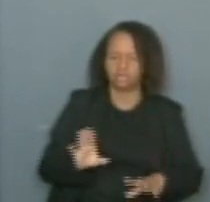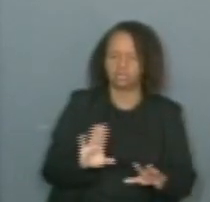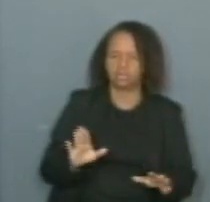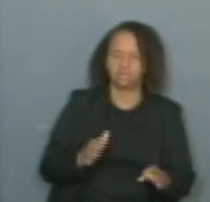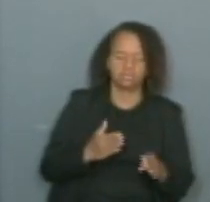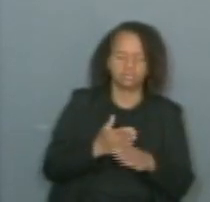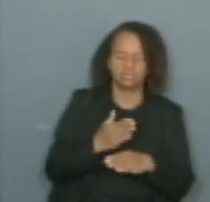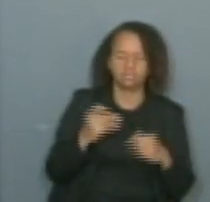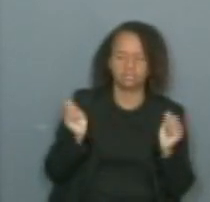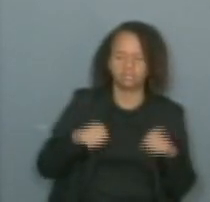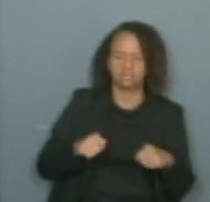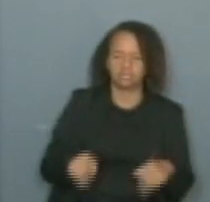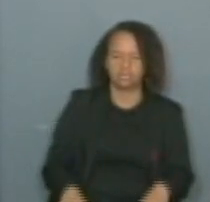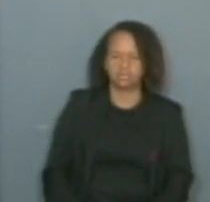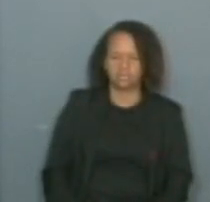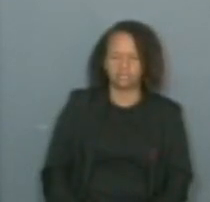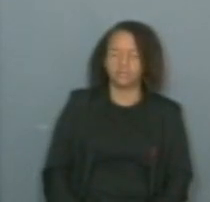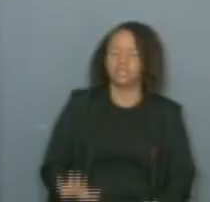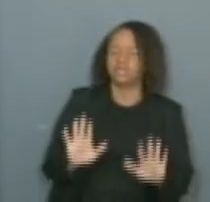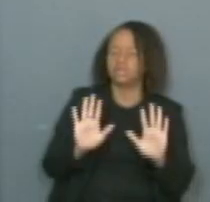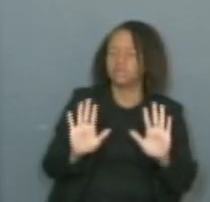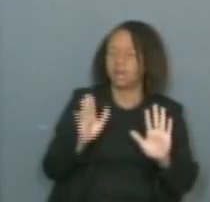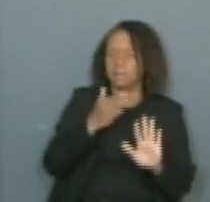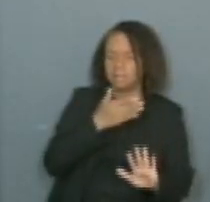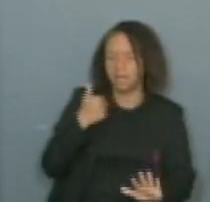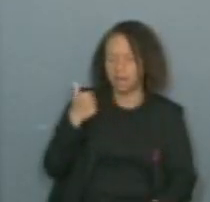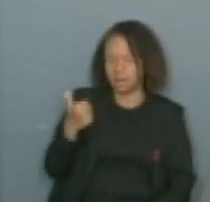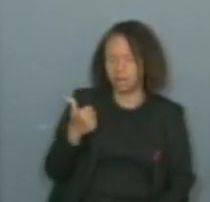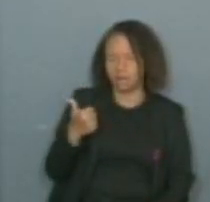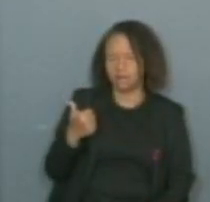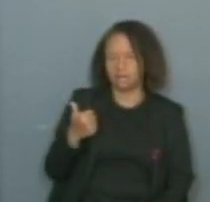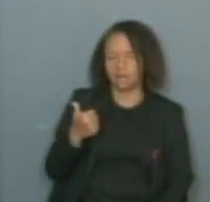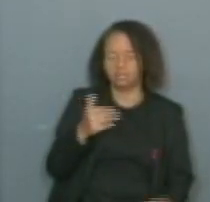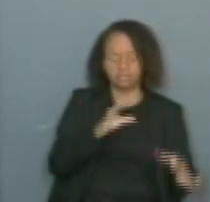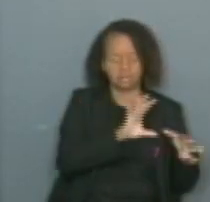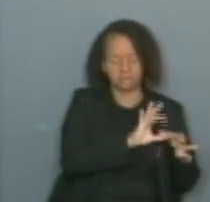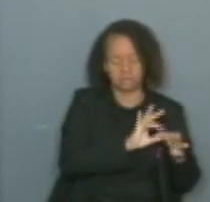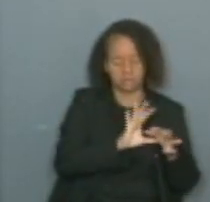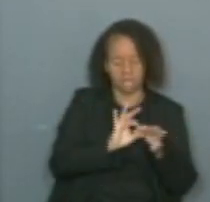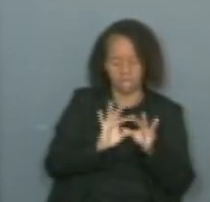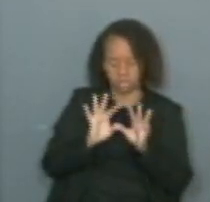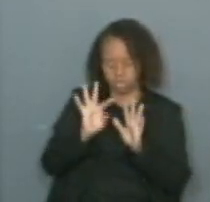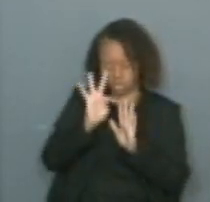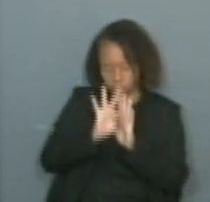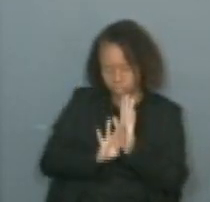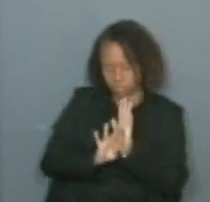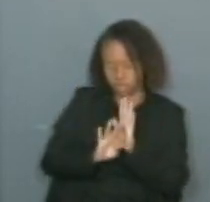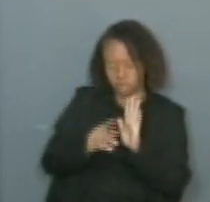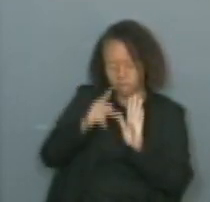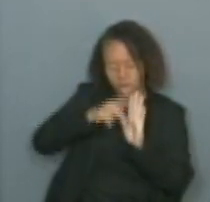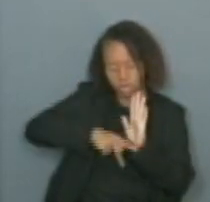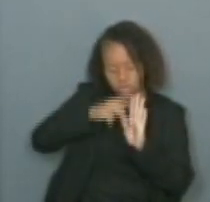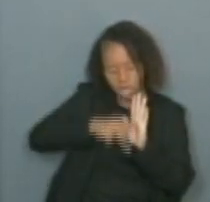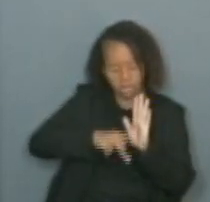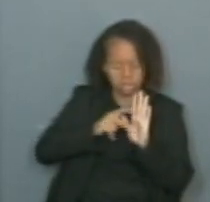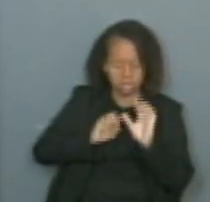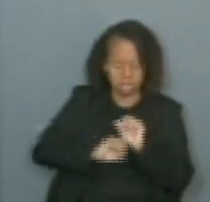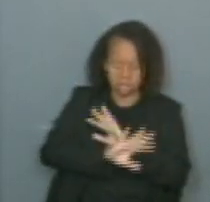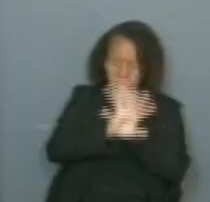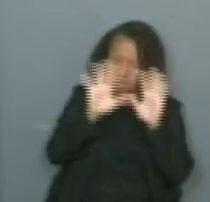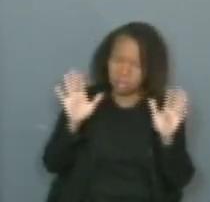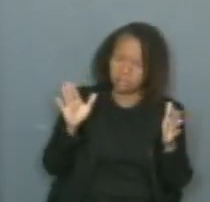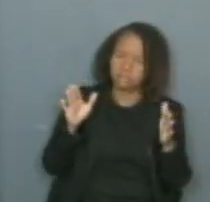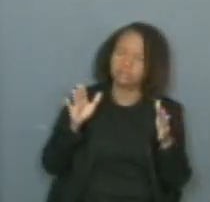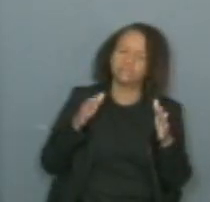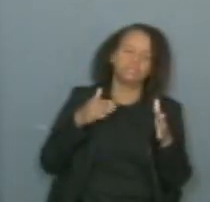invadem competência, apenas melhora o texto do projeto. Busca da transparência, respeitar